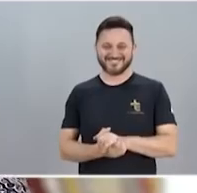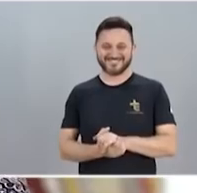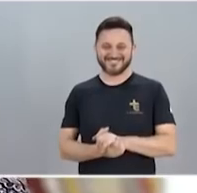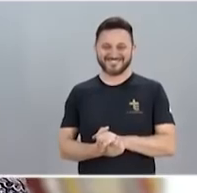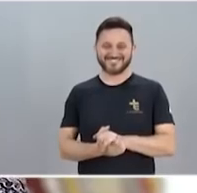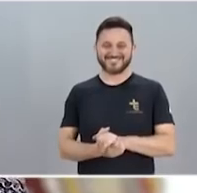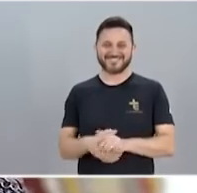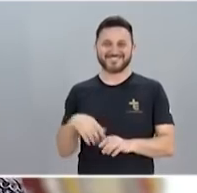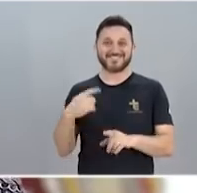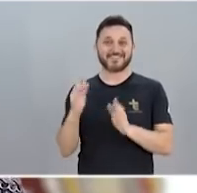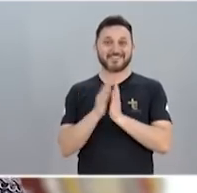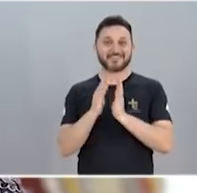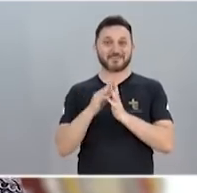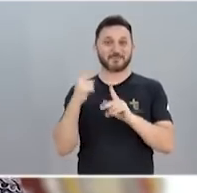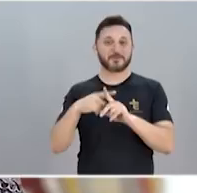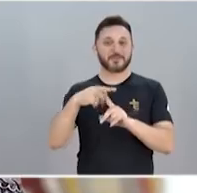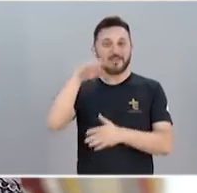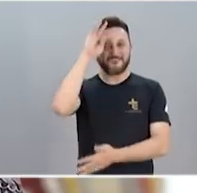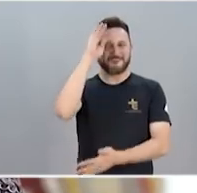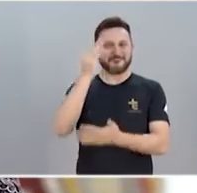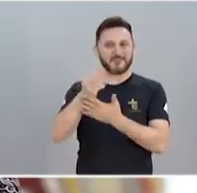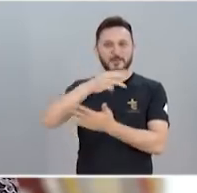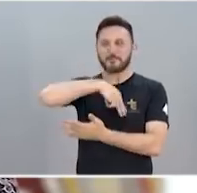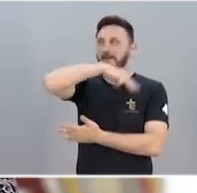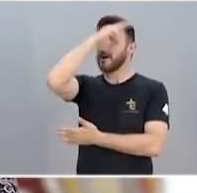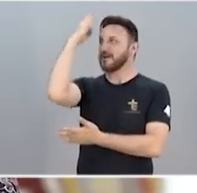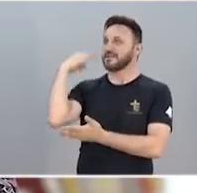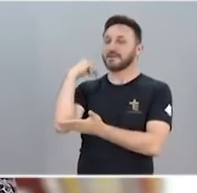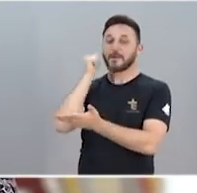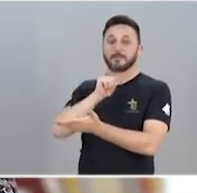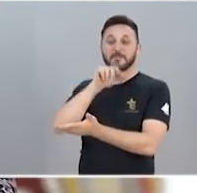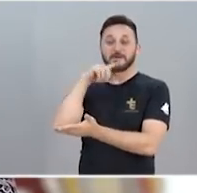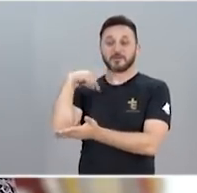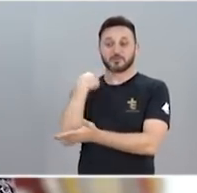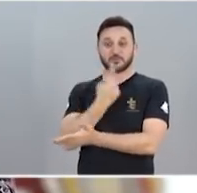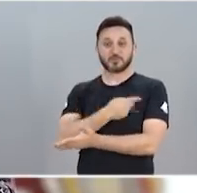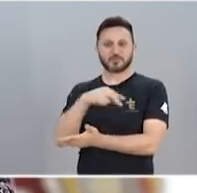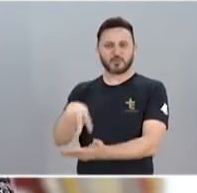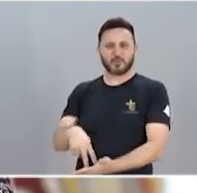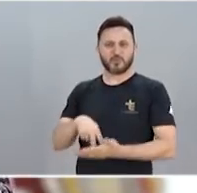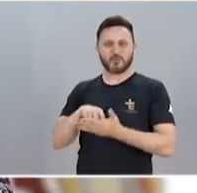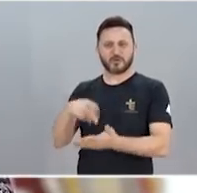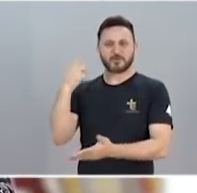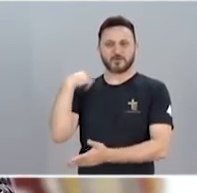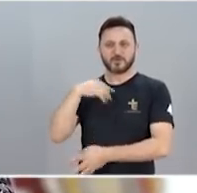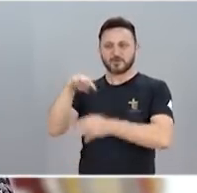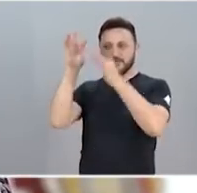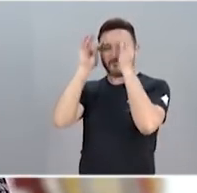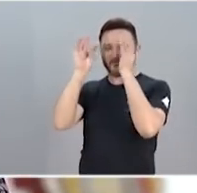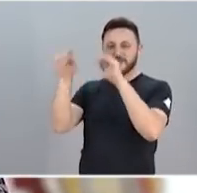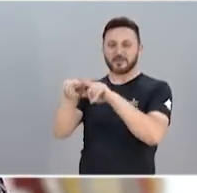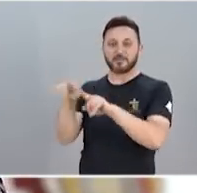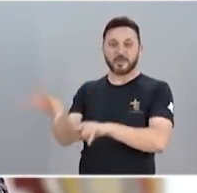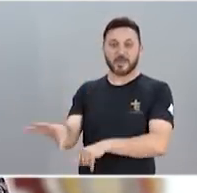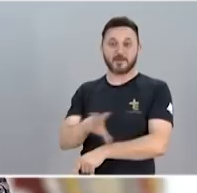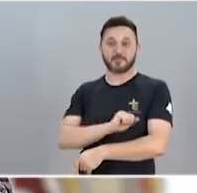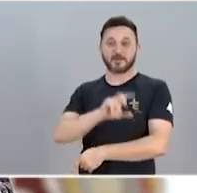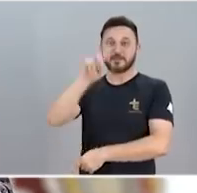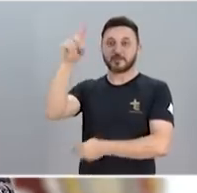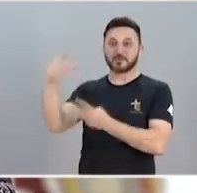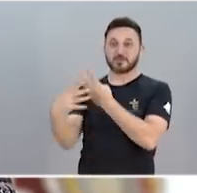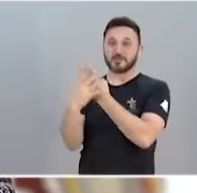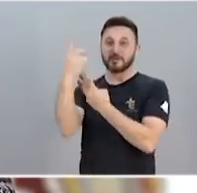comunicação. Para que a devoção a Maria, nossa mãe, nos confirme na fidelidade e no amor à Trindade